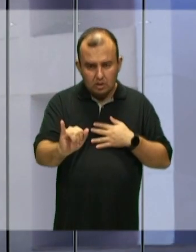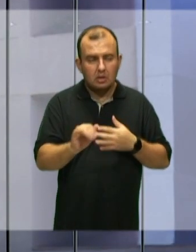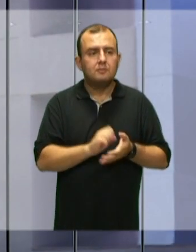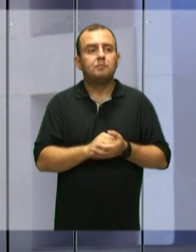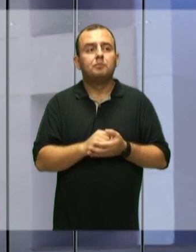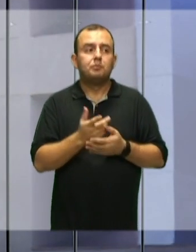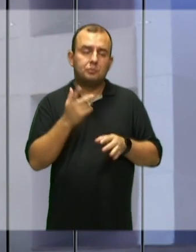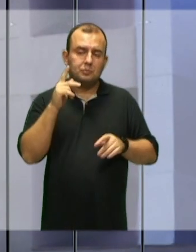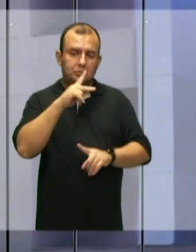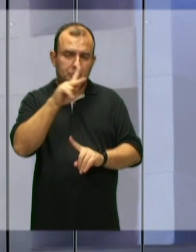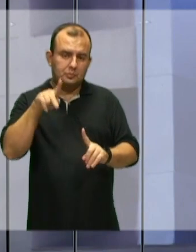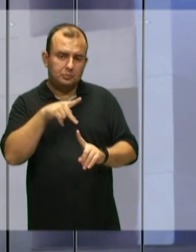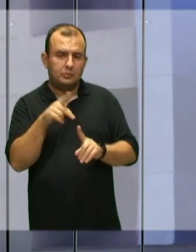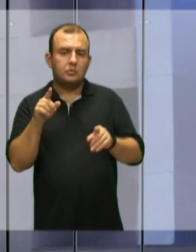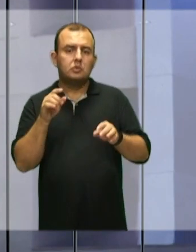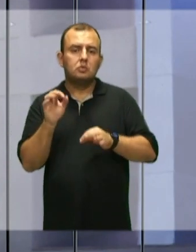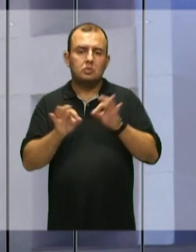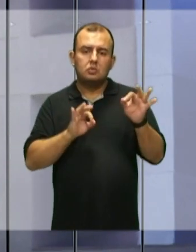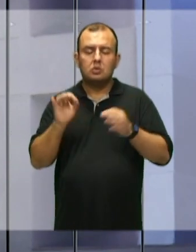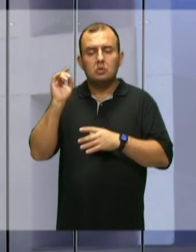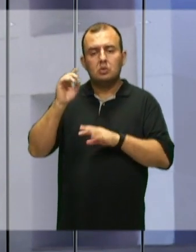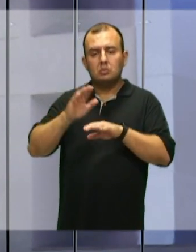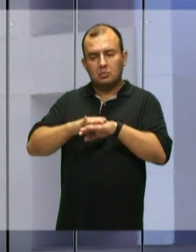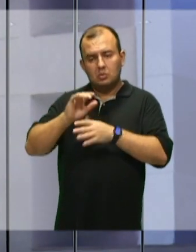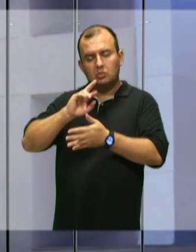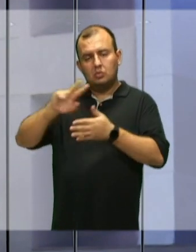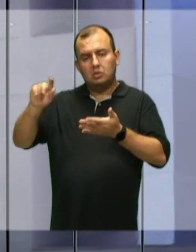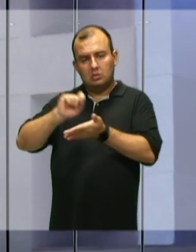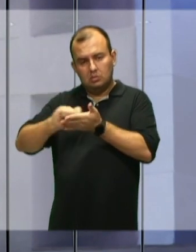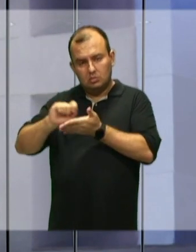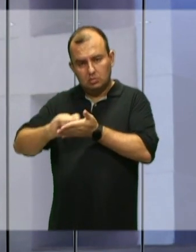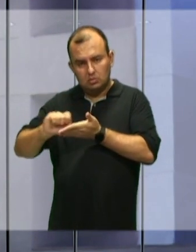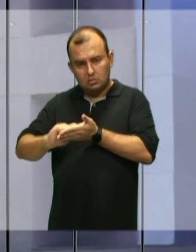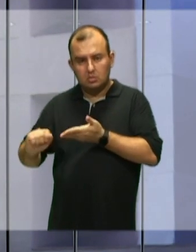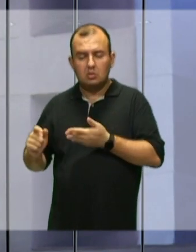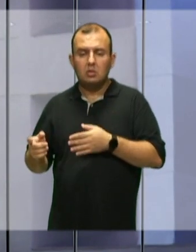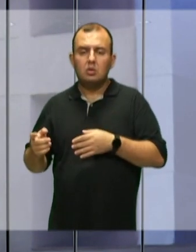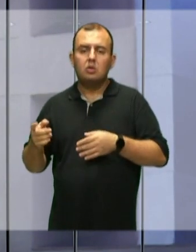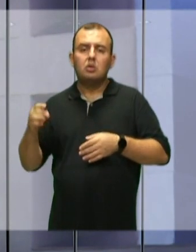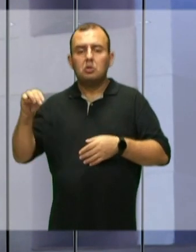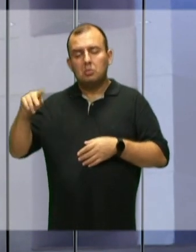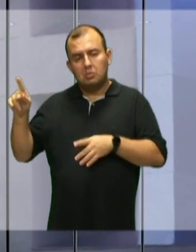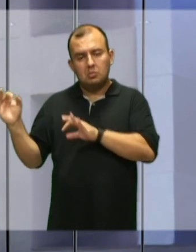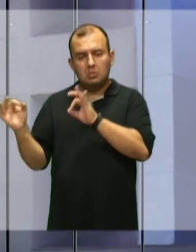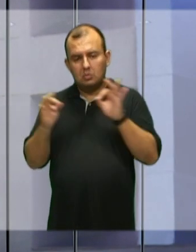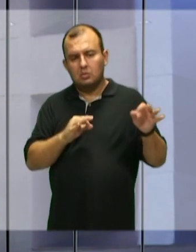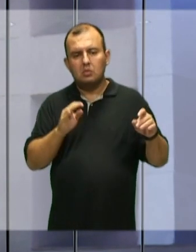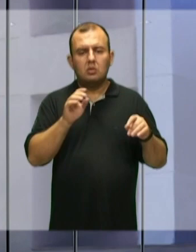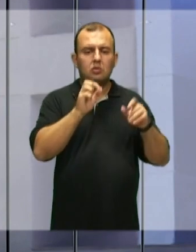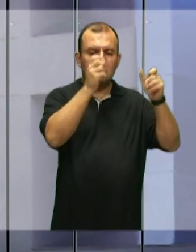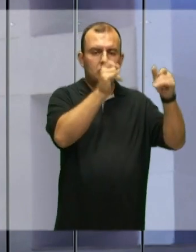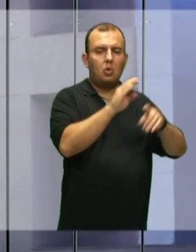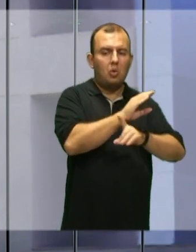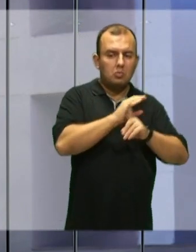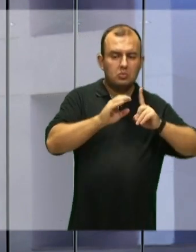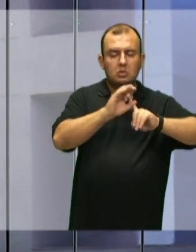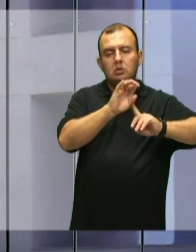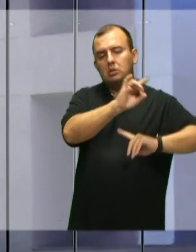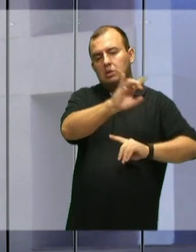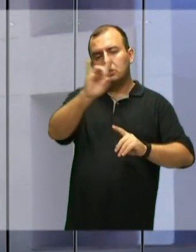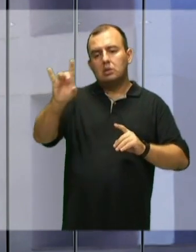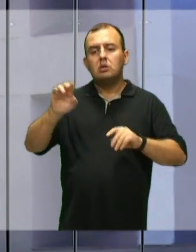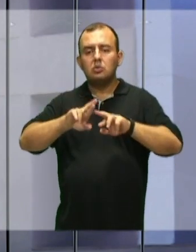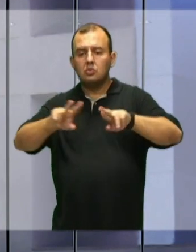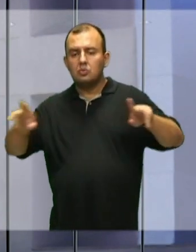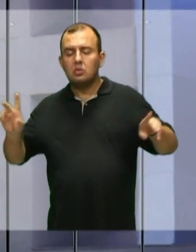ele foi construído construído também a várias mãos o MP acompanhou foram várias as audiências nos bairros com a comunidade trazendo as demandas também das